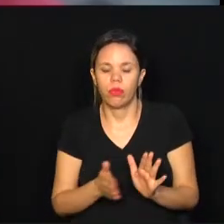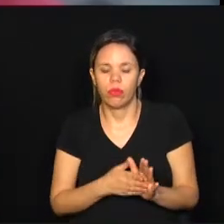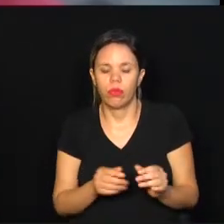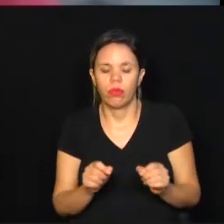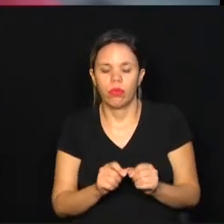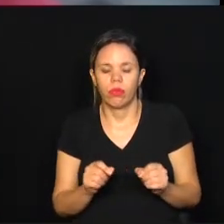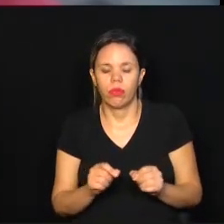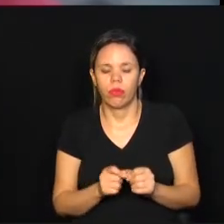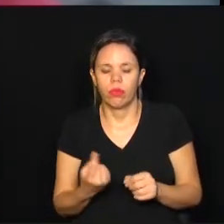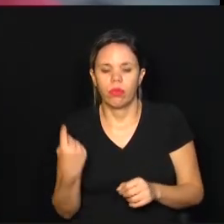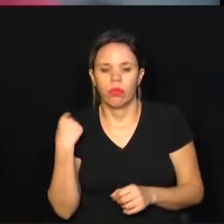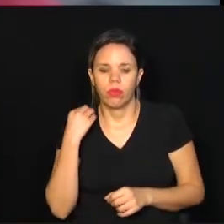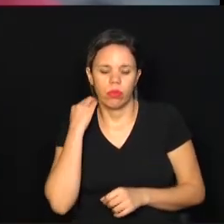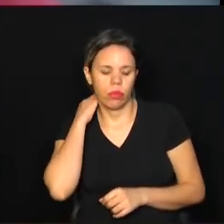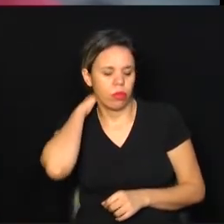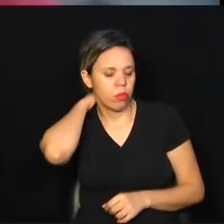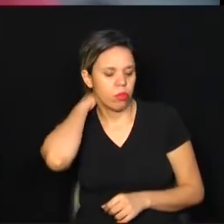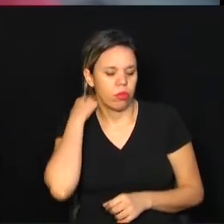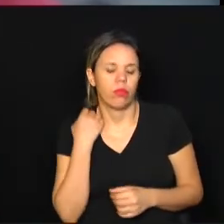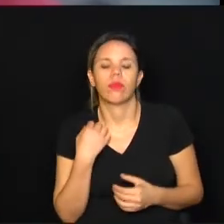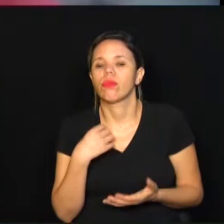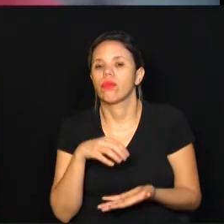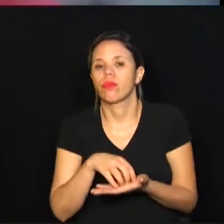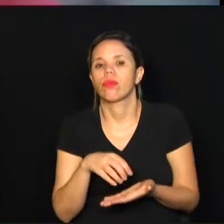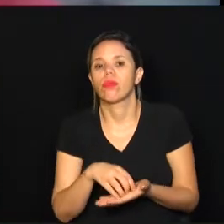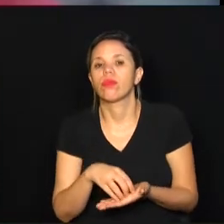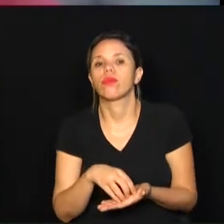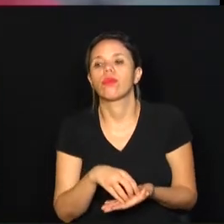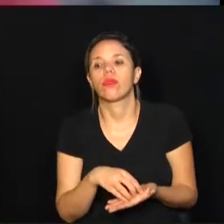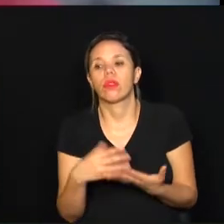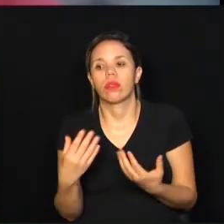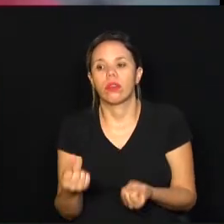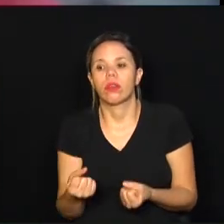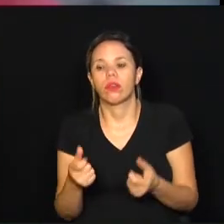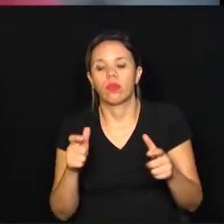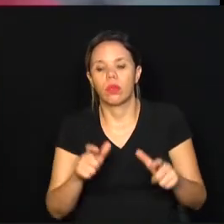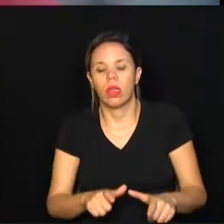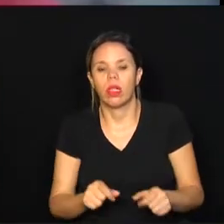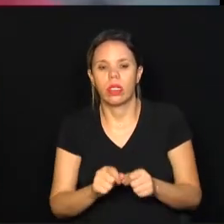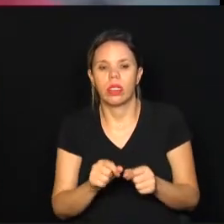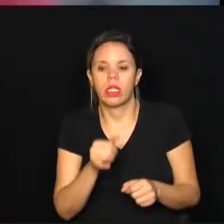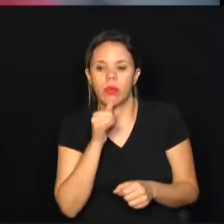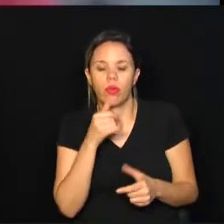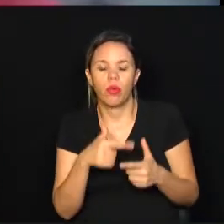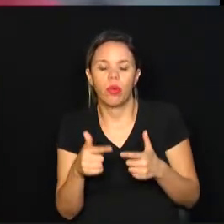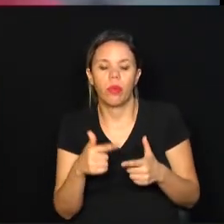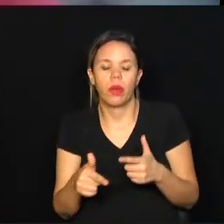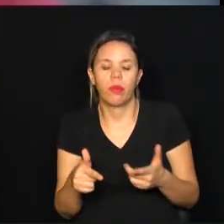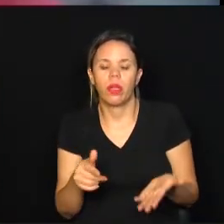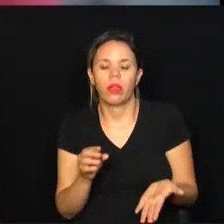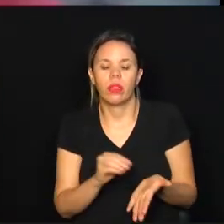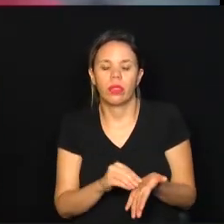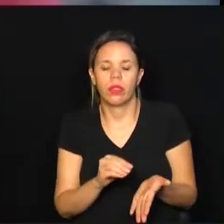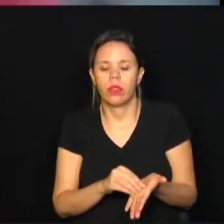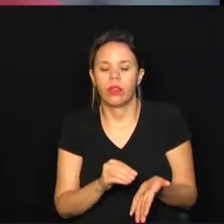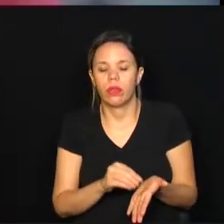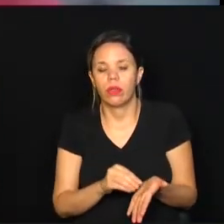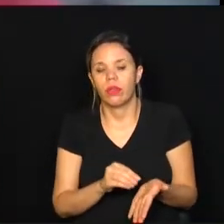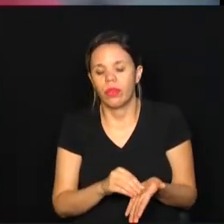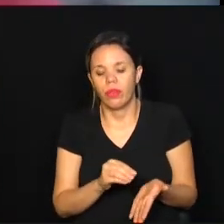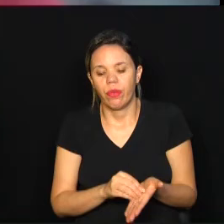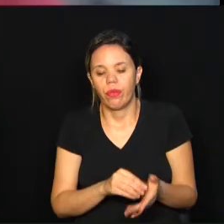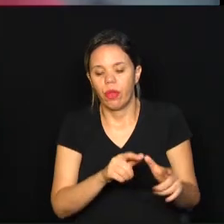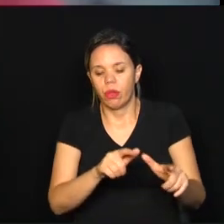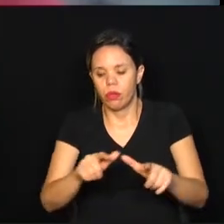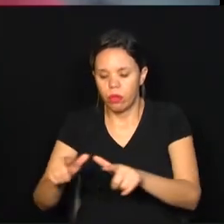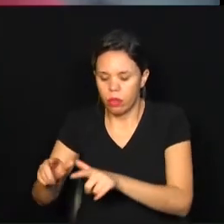fez ali de centralidade metropolitana, naquele coração infartado que eu falei para vocês. Então, assim, é uma